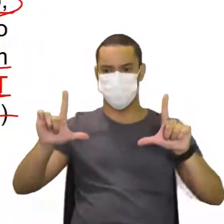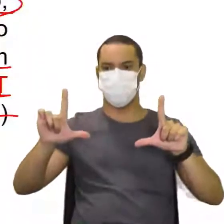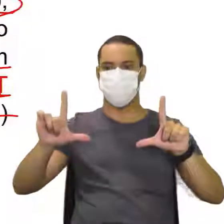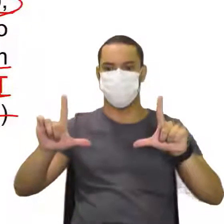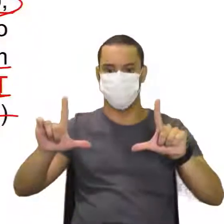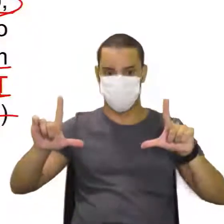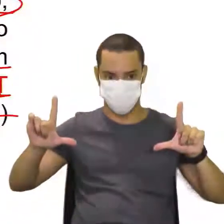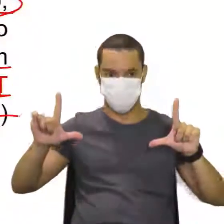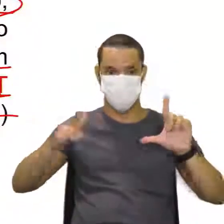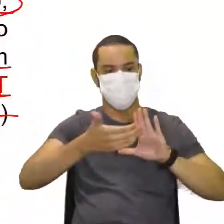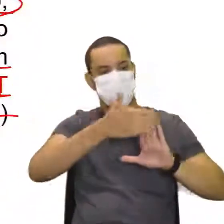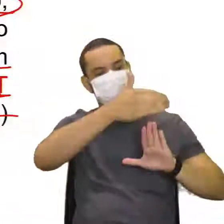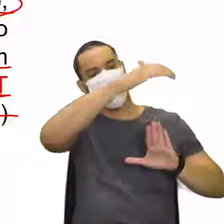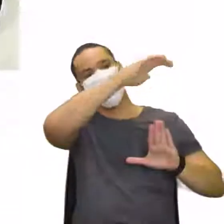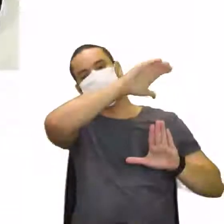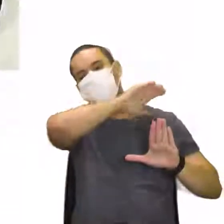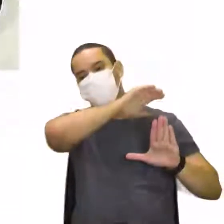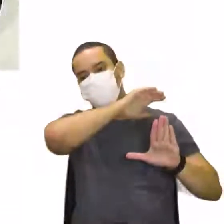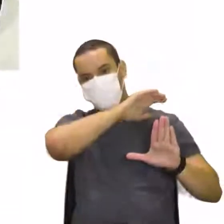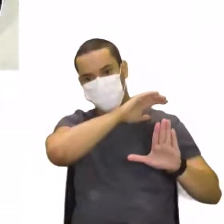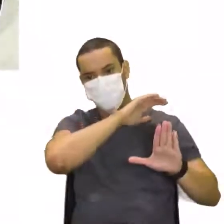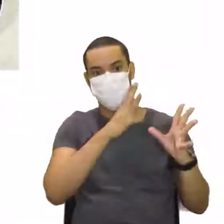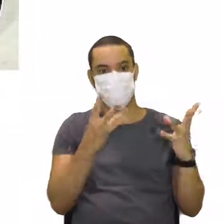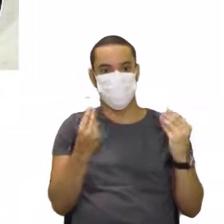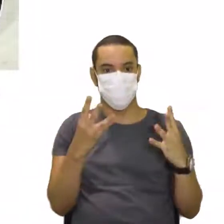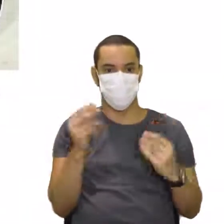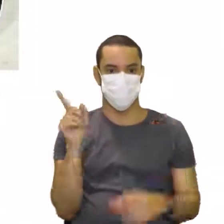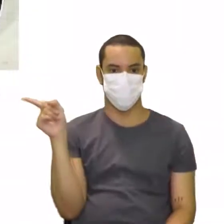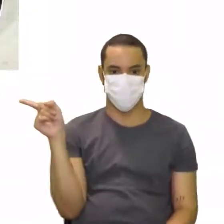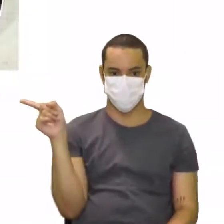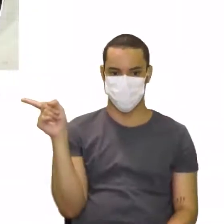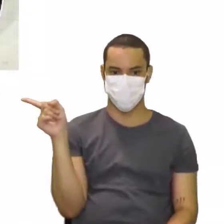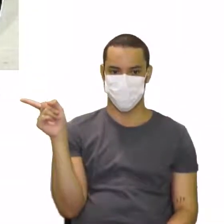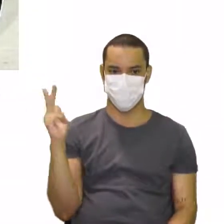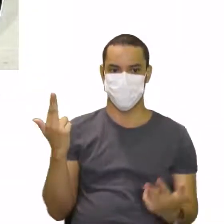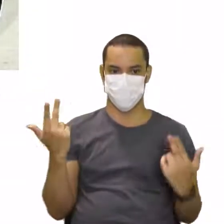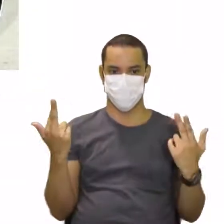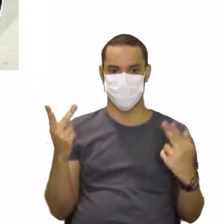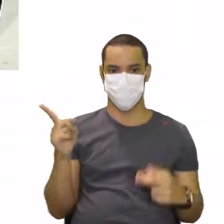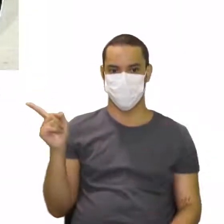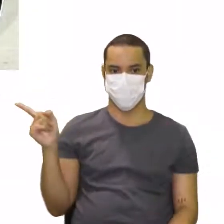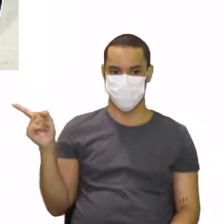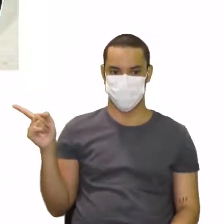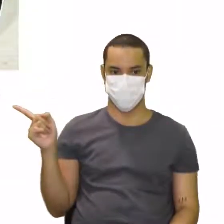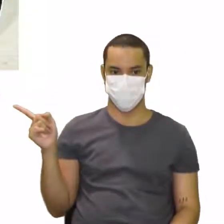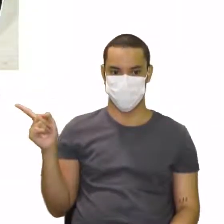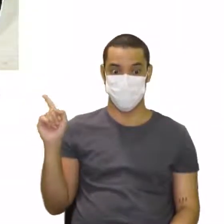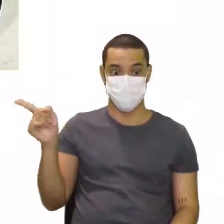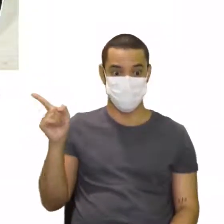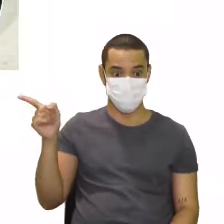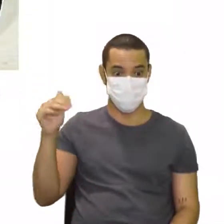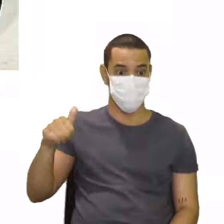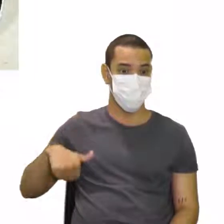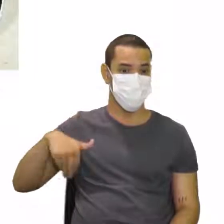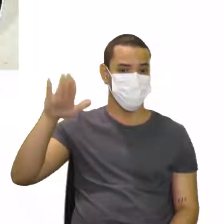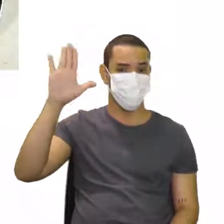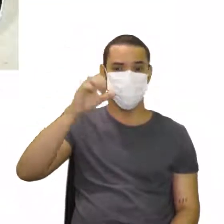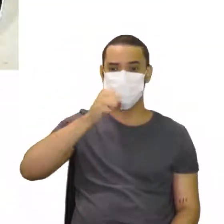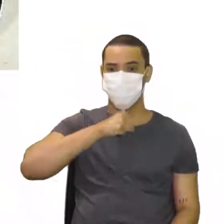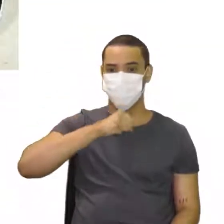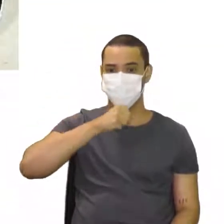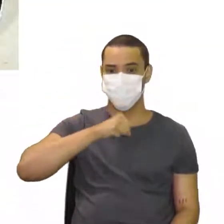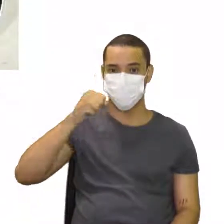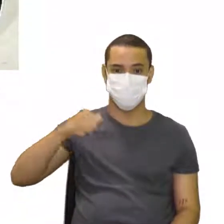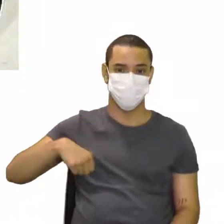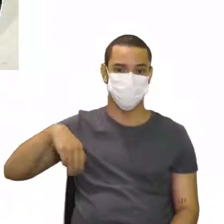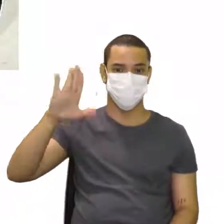enormes, pesadas, com esses tubos aqui, ó, que está mostrado nessa imagem. Bom, essas aqui são mais antigas, ok?